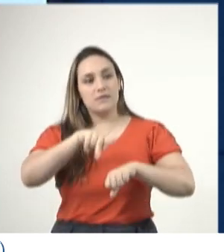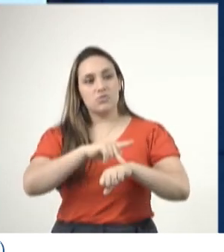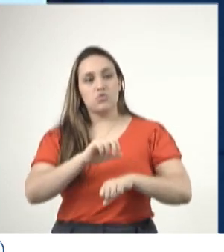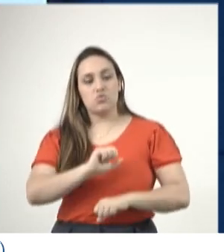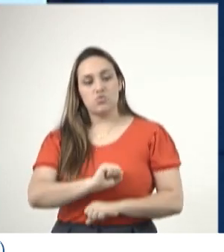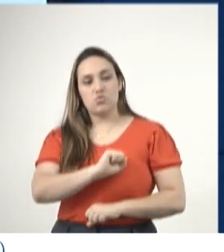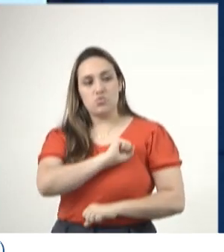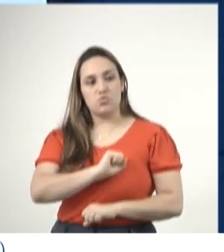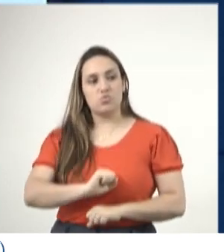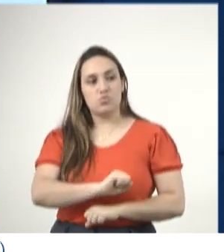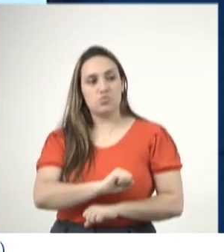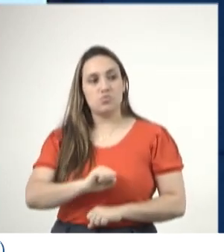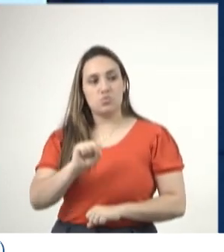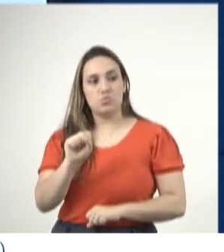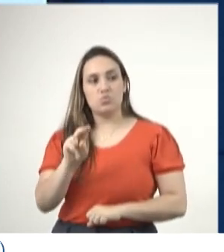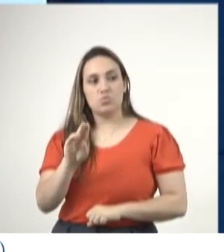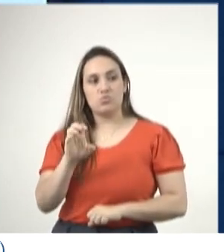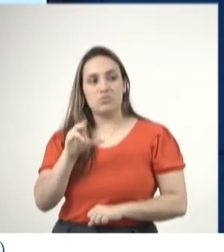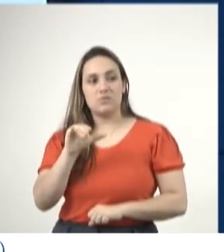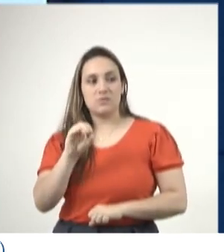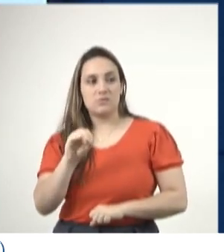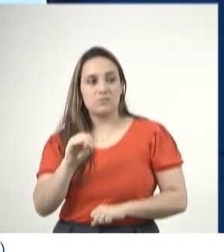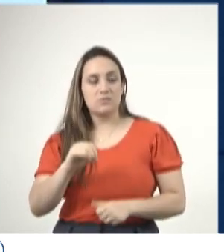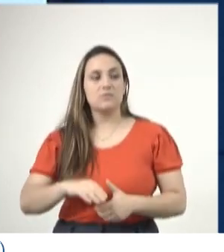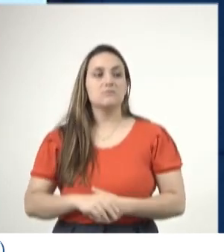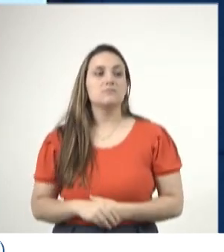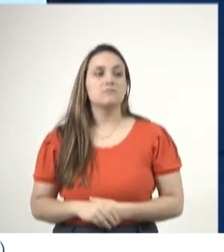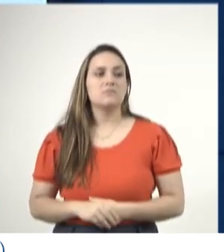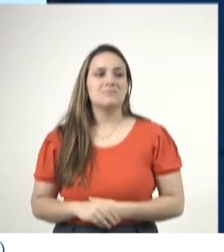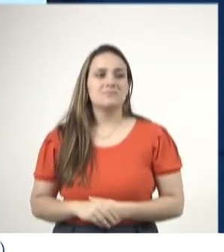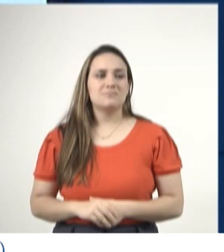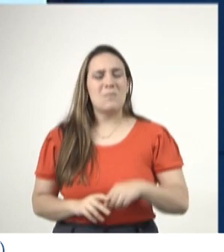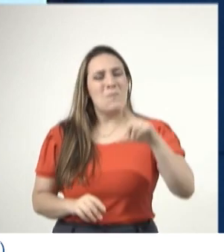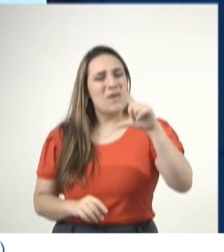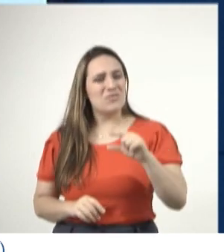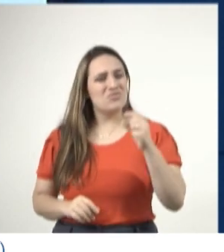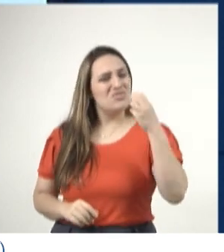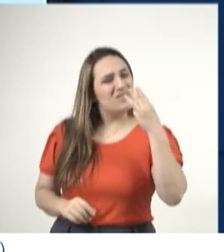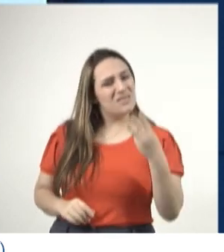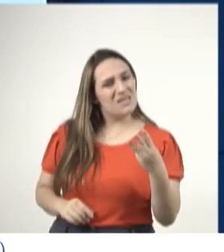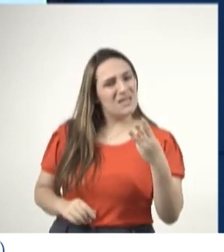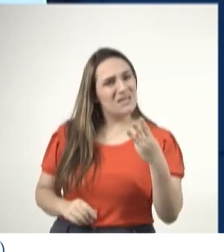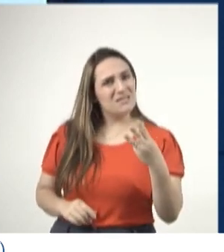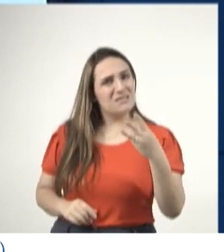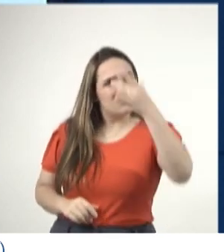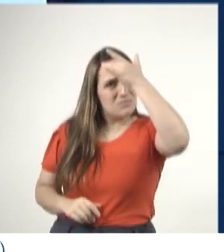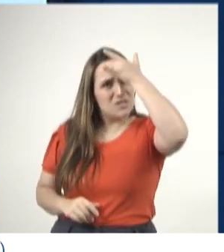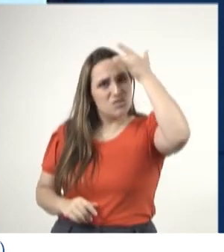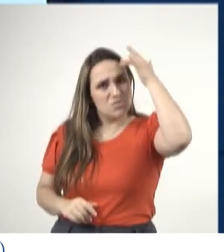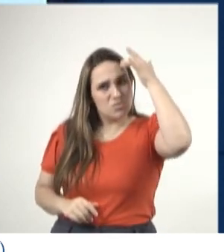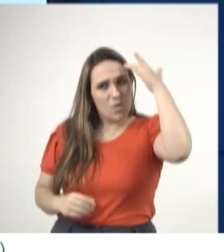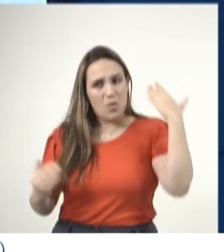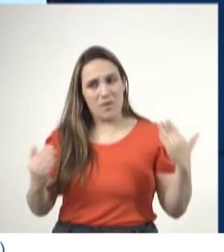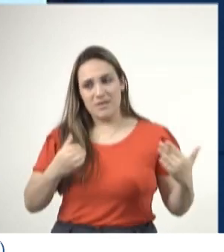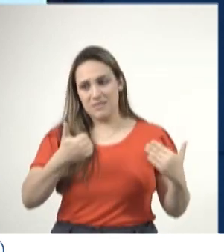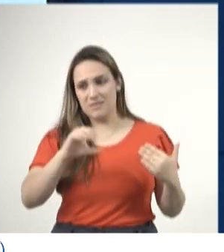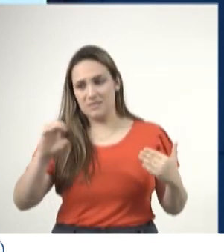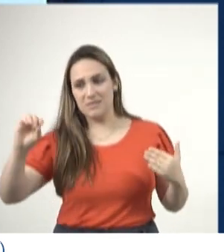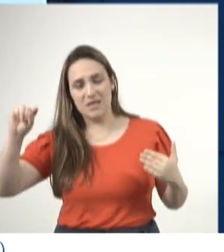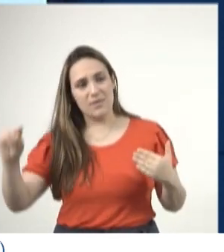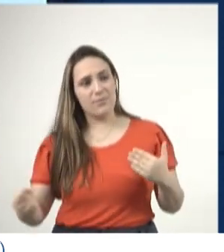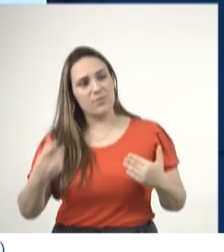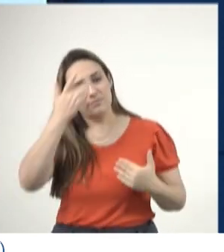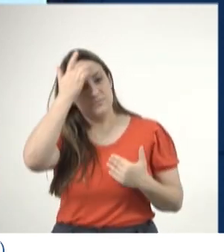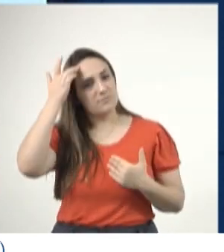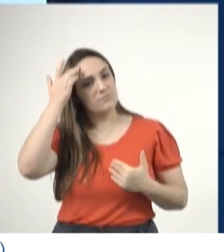A Suécia morre em menos de 3 pessoas a cada 100 mil habitantes por ano. É muito pouco, né? Às vezes é difícil a gente entender o que é 100